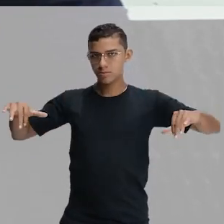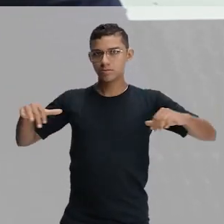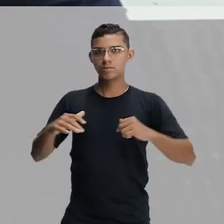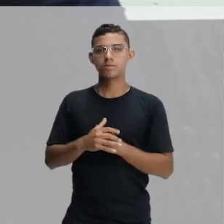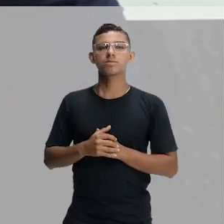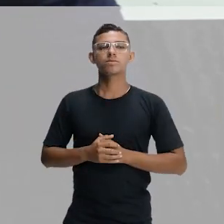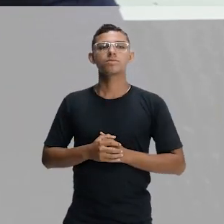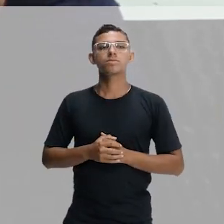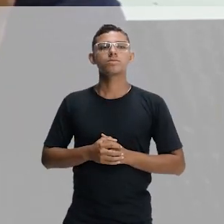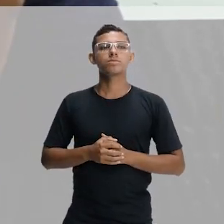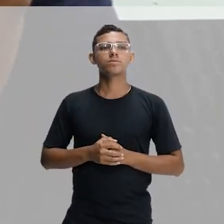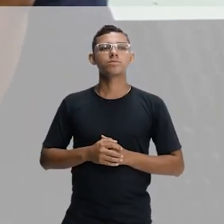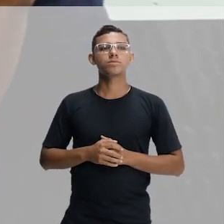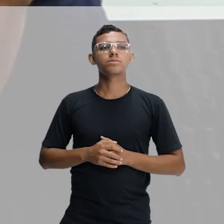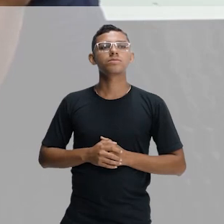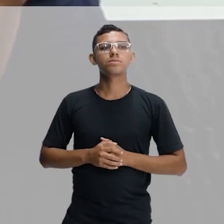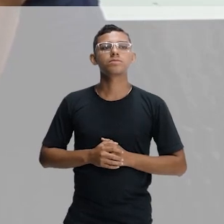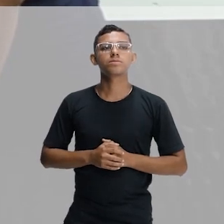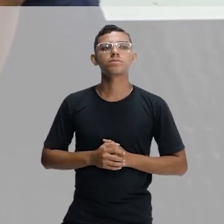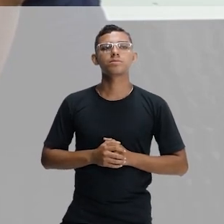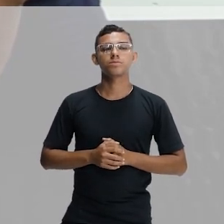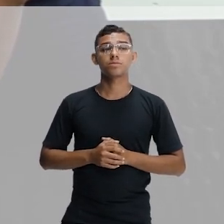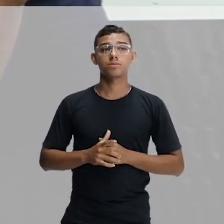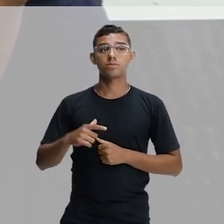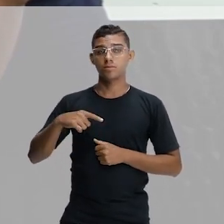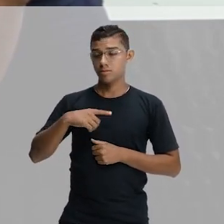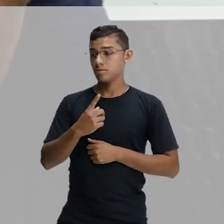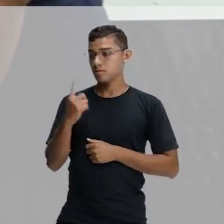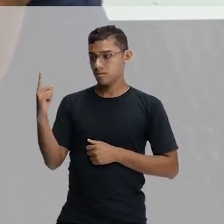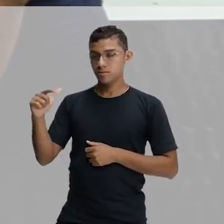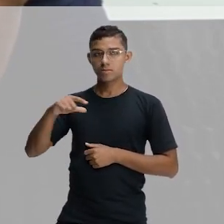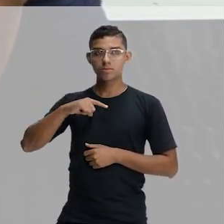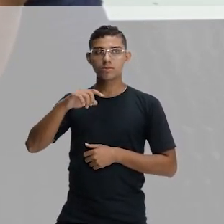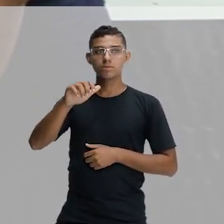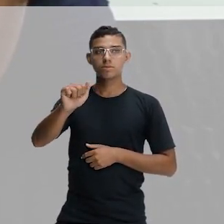bom? Então, aqui ocorre o atrito.